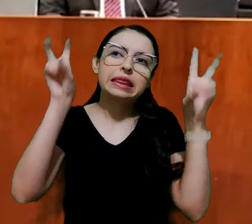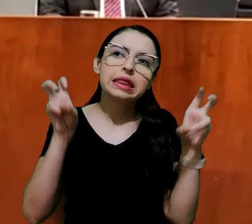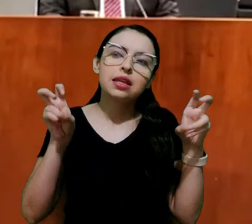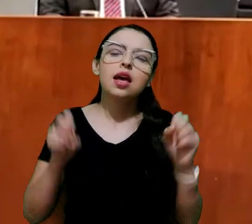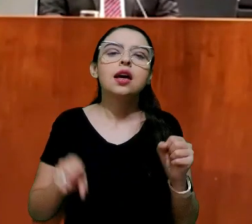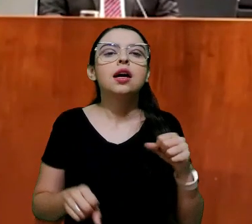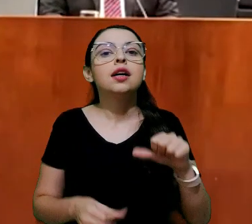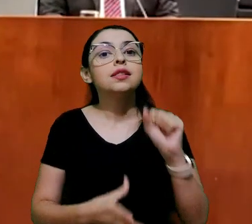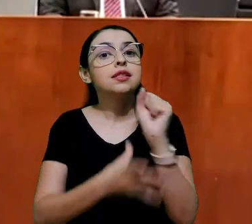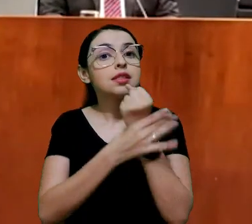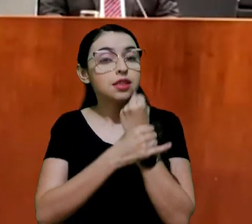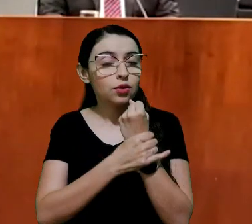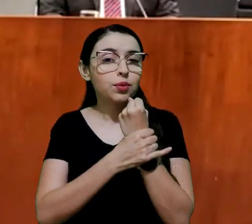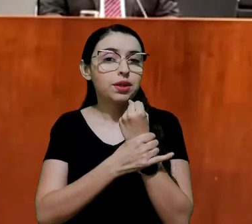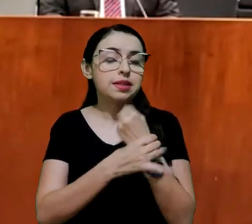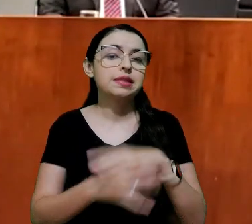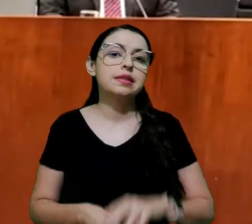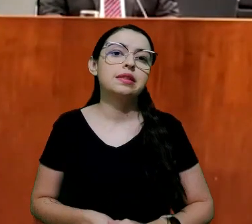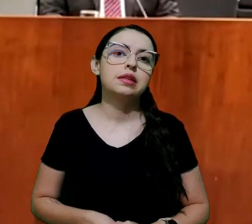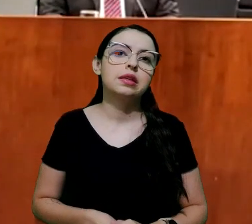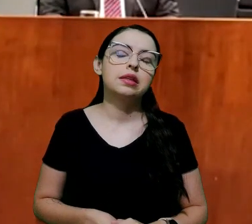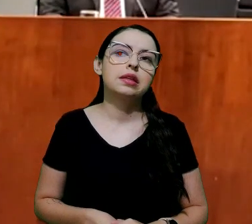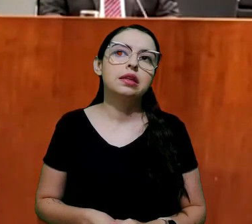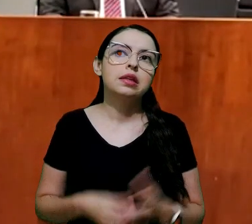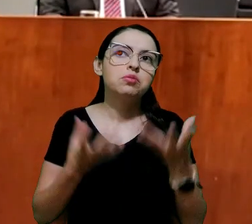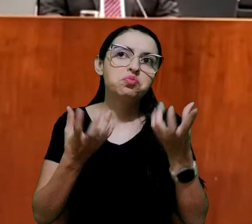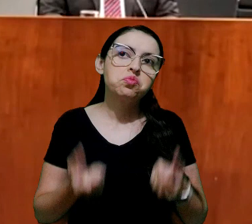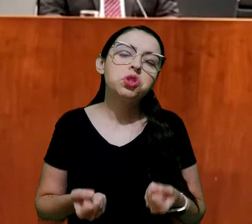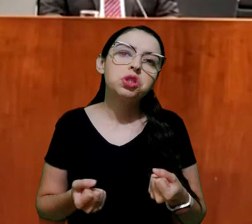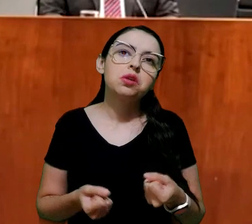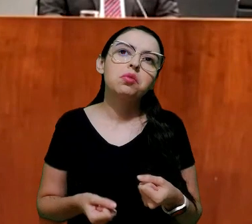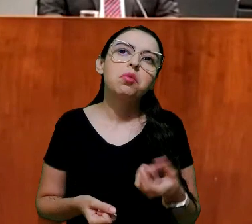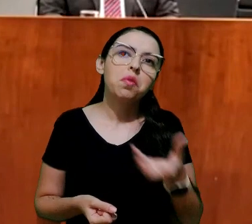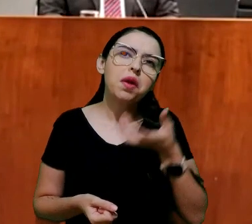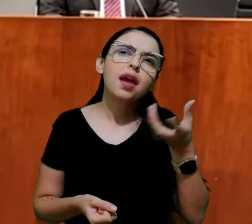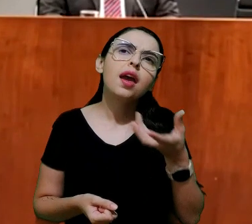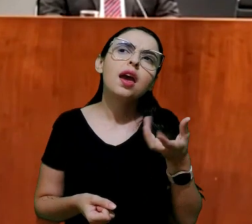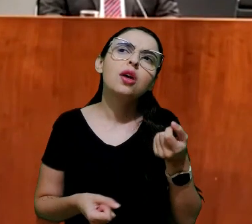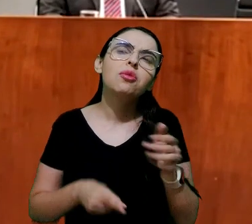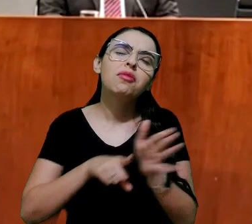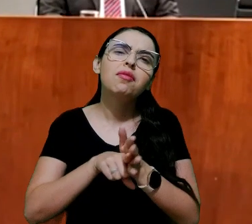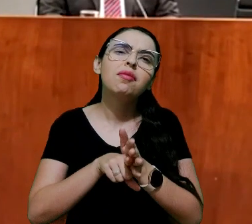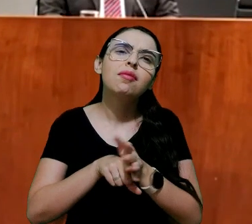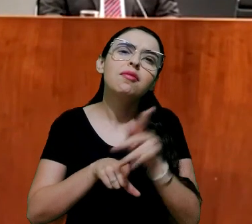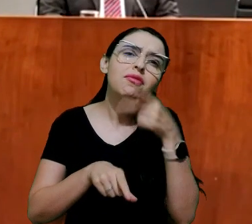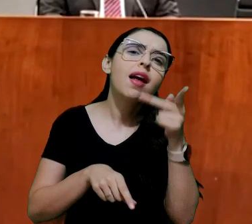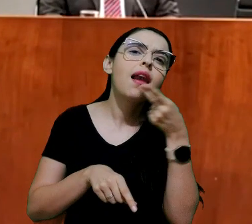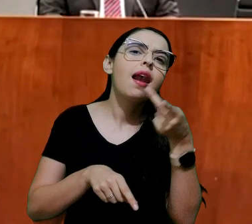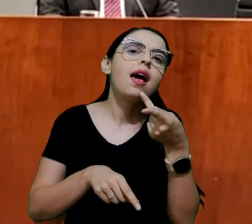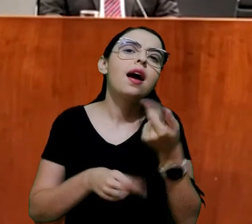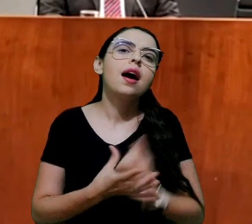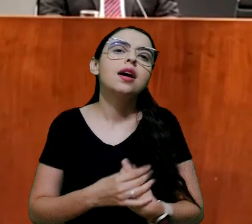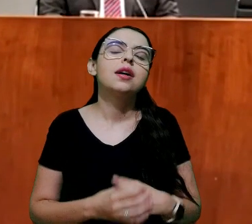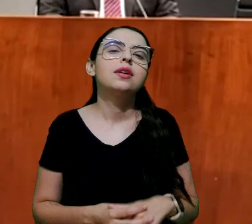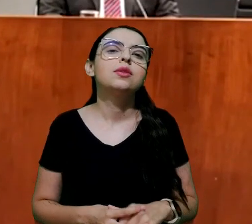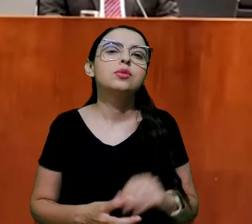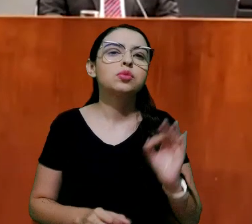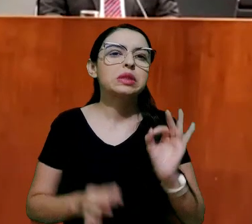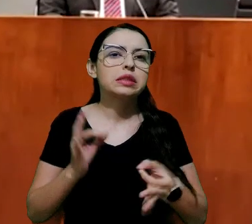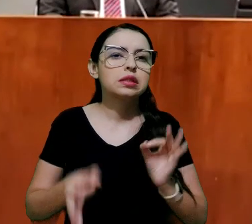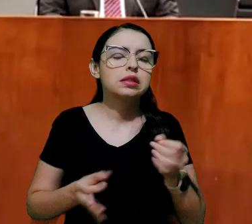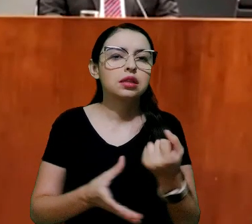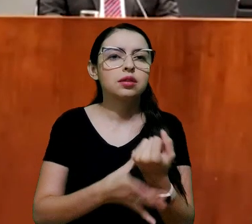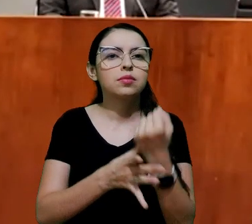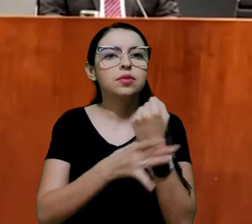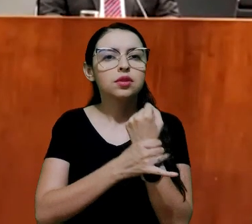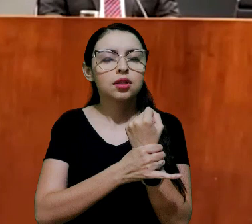eu pedi, professor Mairan, gostaria de falar do sistema jurídico de segurança na sucessão causa-mortes.